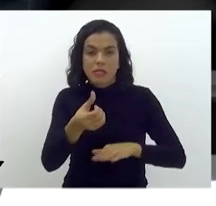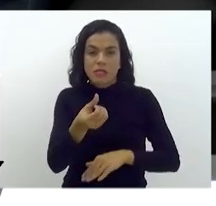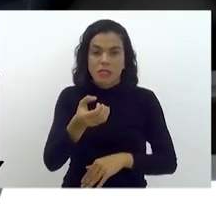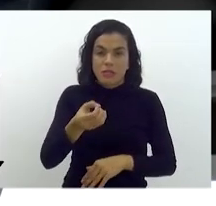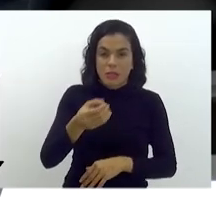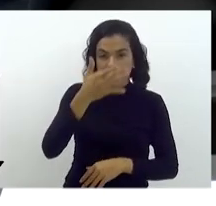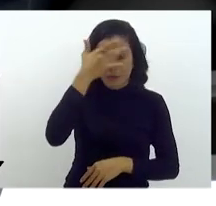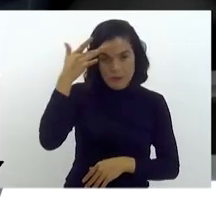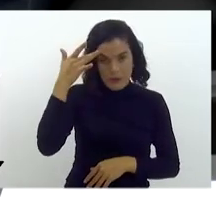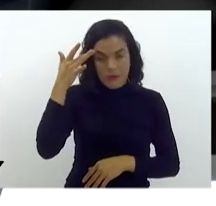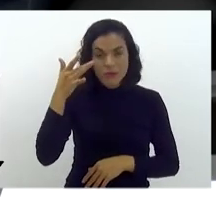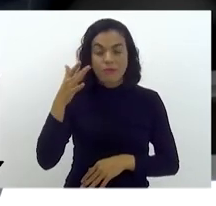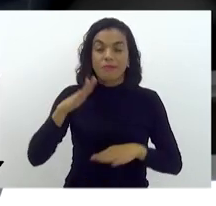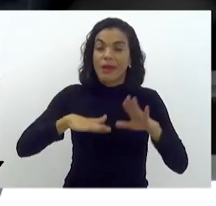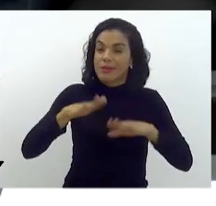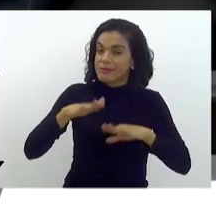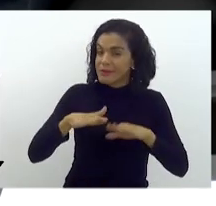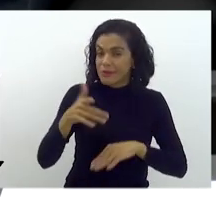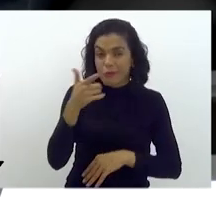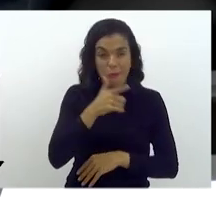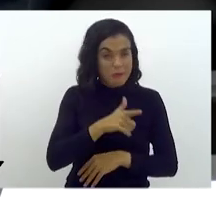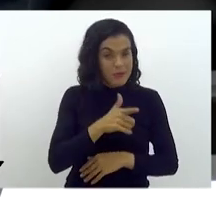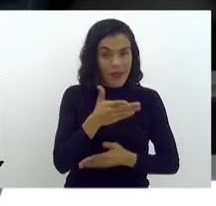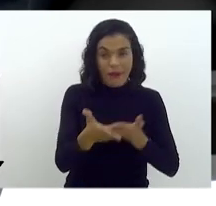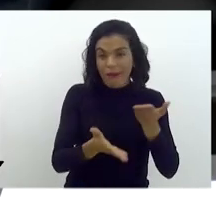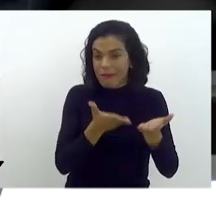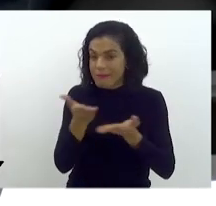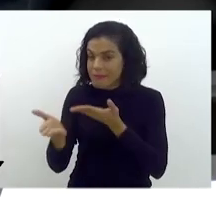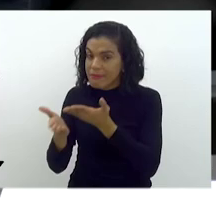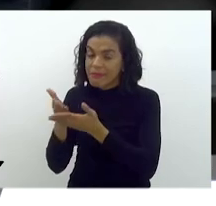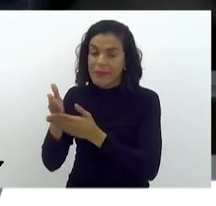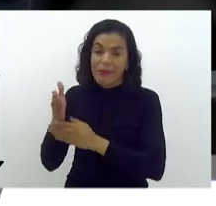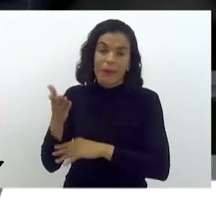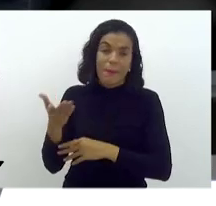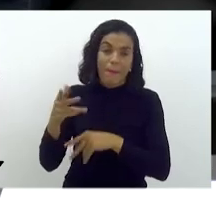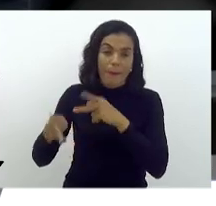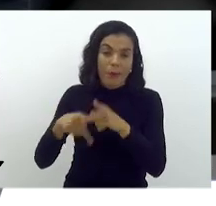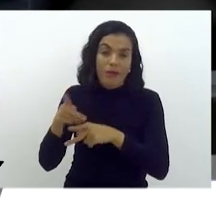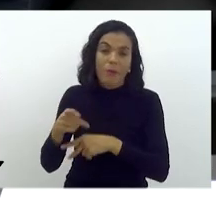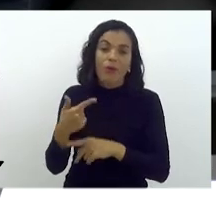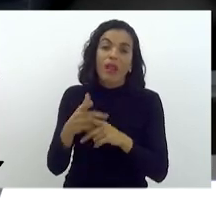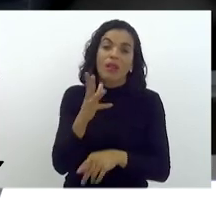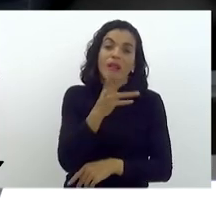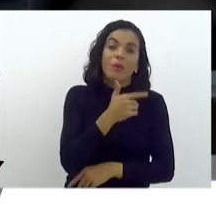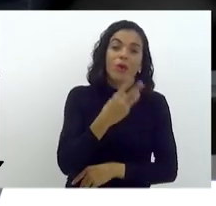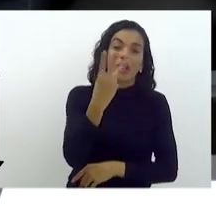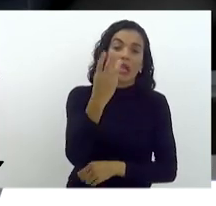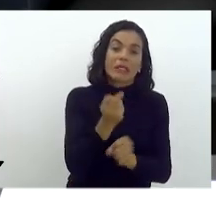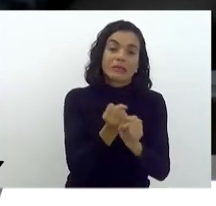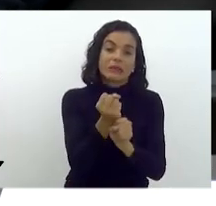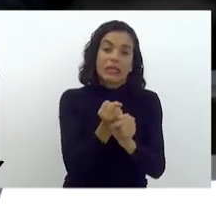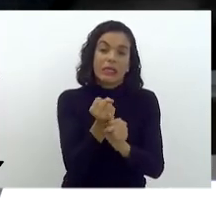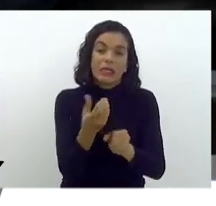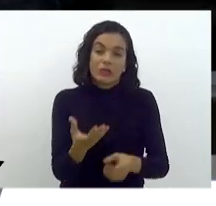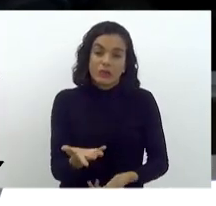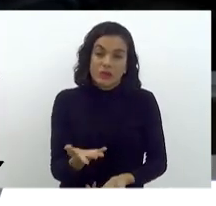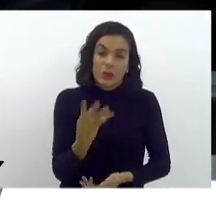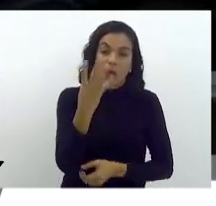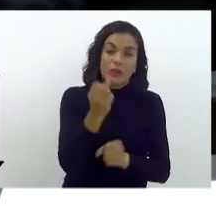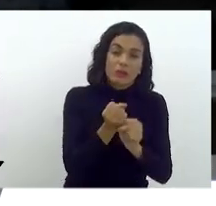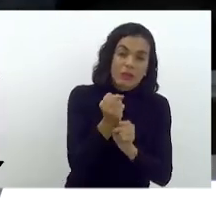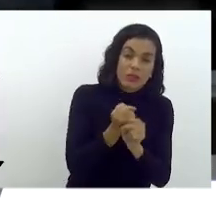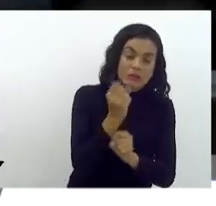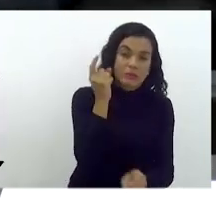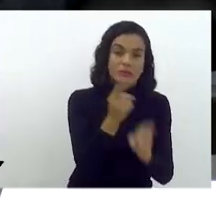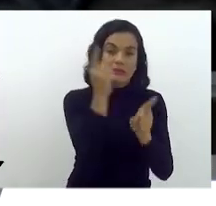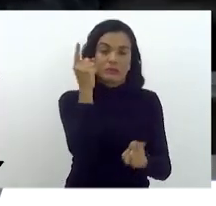pessoas mas isso muitas vezes não atende a parte porque a parte dois três anos para ver aquele fato aconteceu então ela se sentiu um pouco desamparada